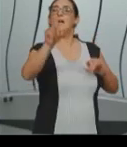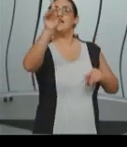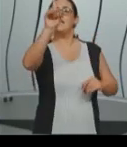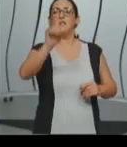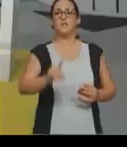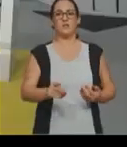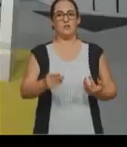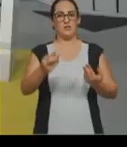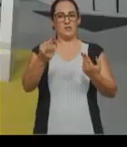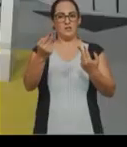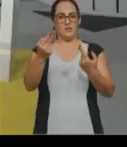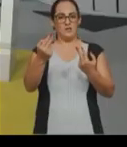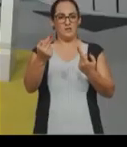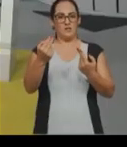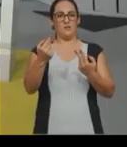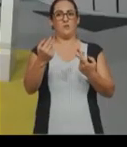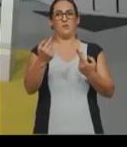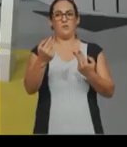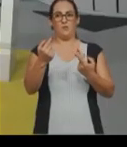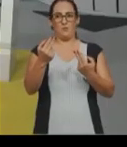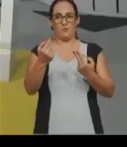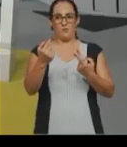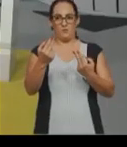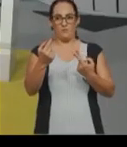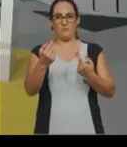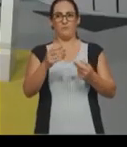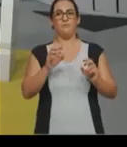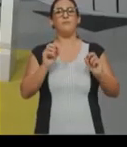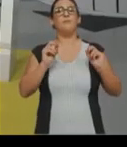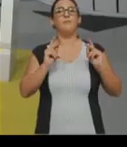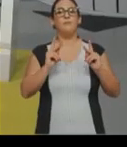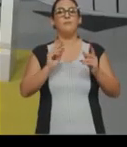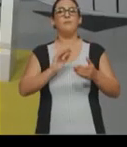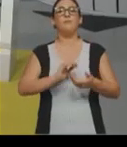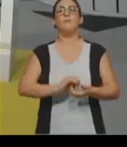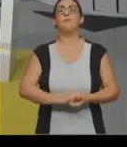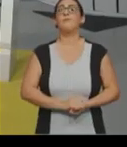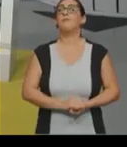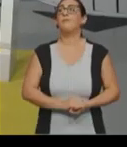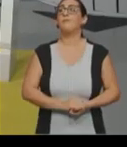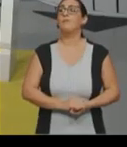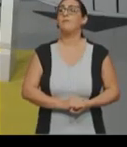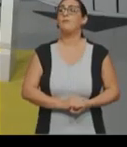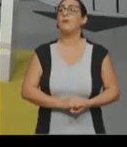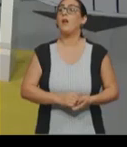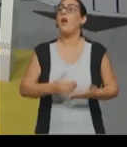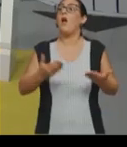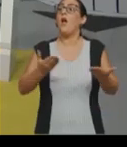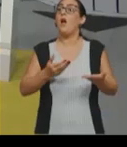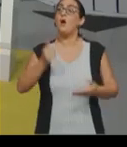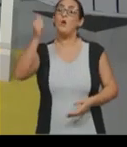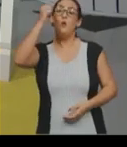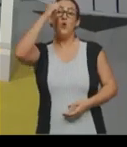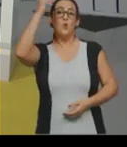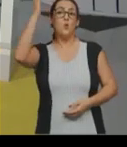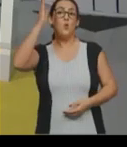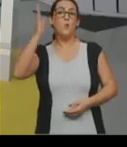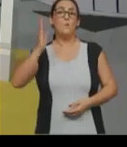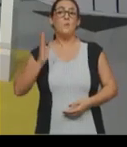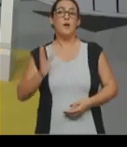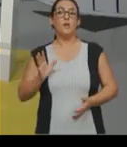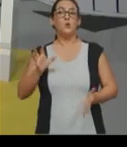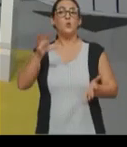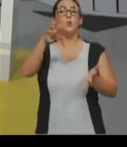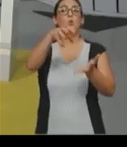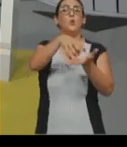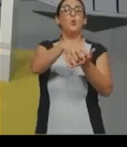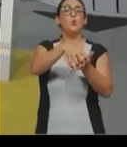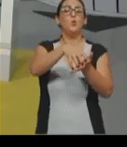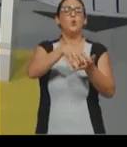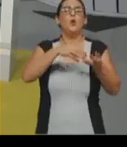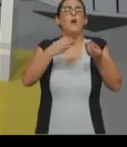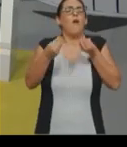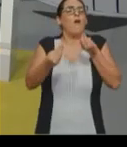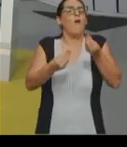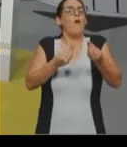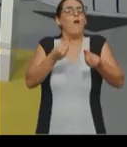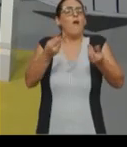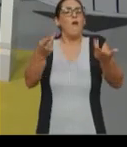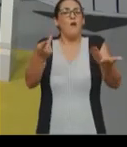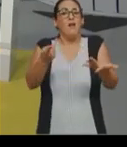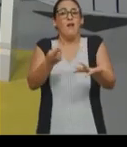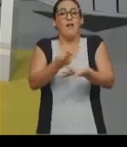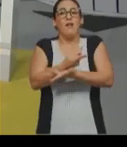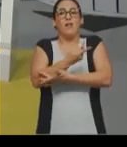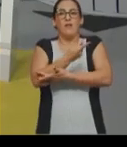aí a questão da igualdade, certo? Então, e no Brasil colonial? Qual que era a nossa situação, né, para a gente pensar aí